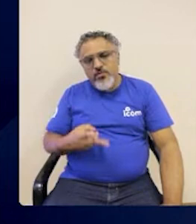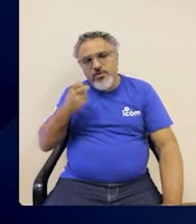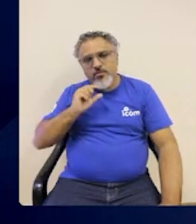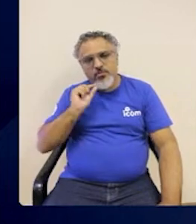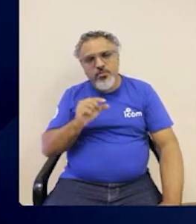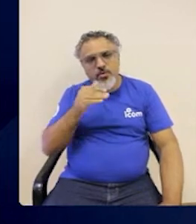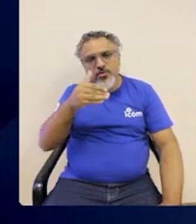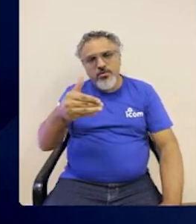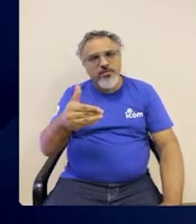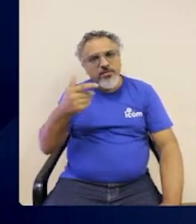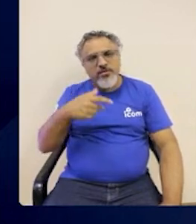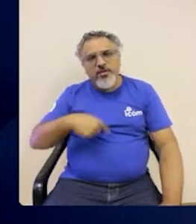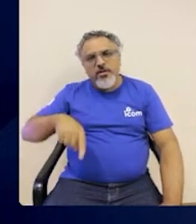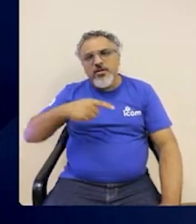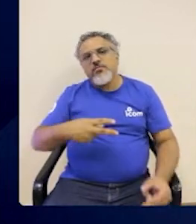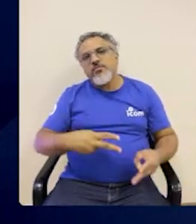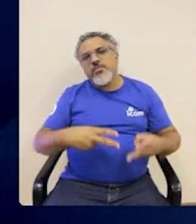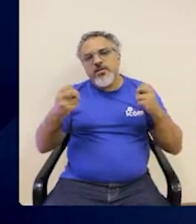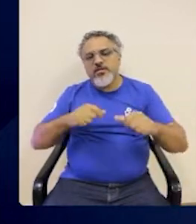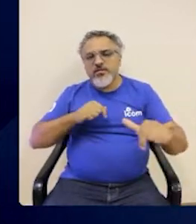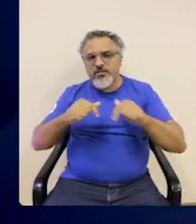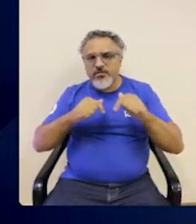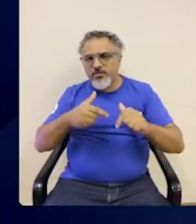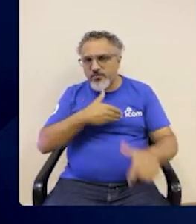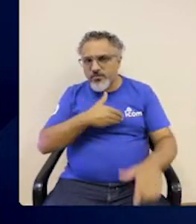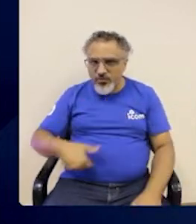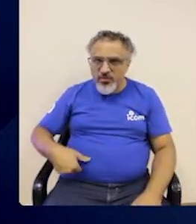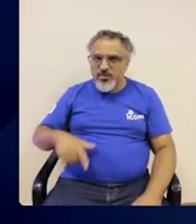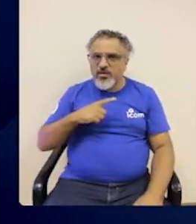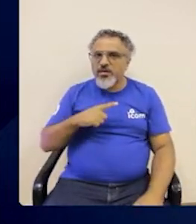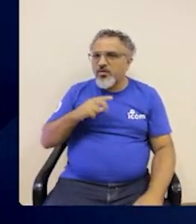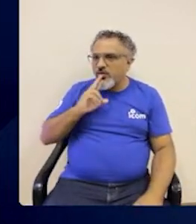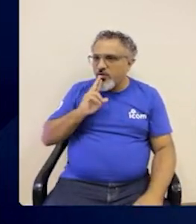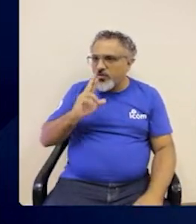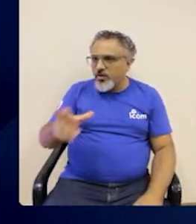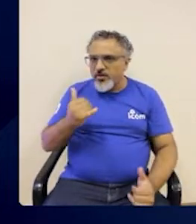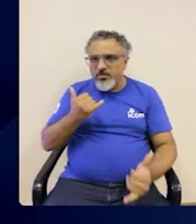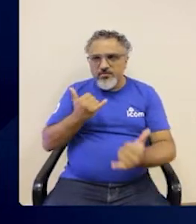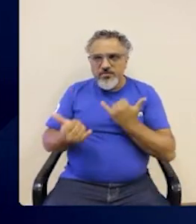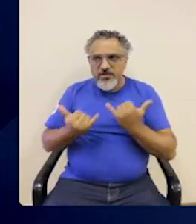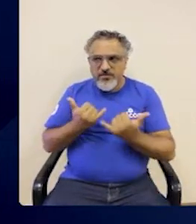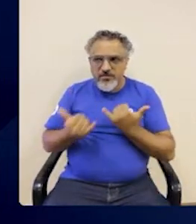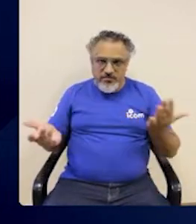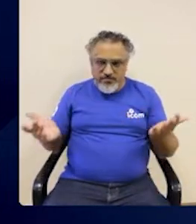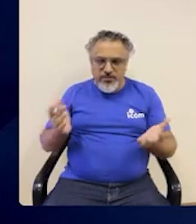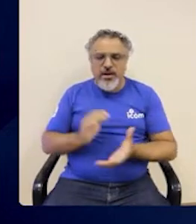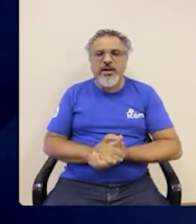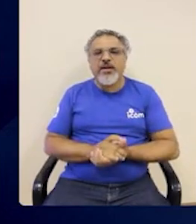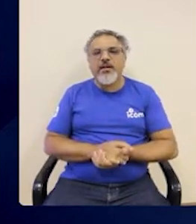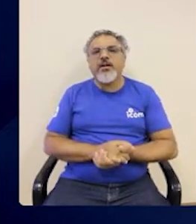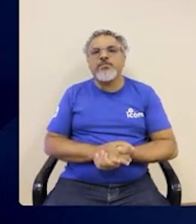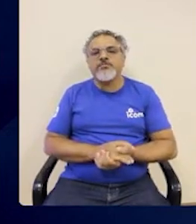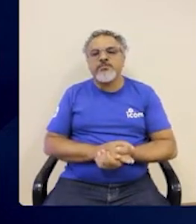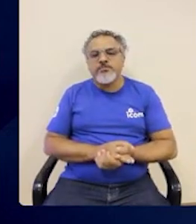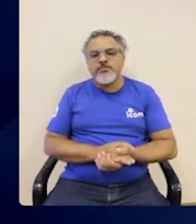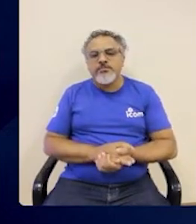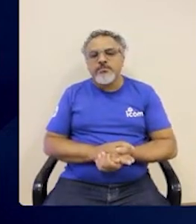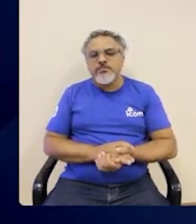ali pelo que a gente percebe nos serviços públicos, teriam resultados similares, né? Tanto